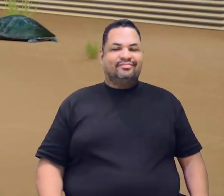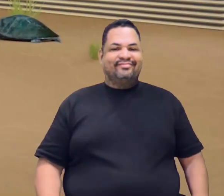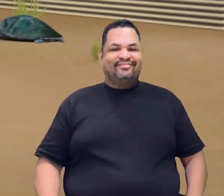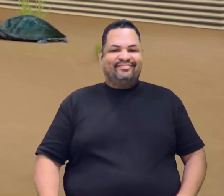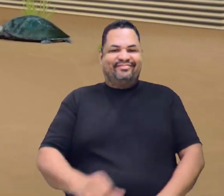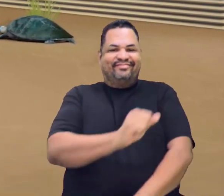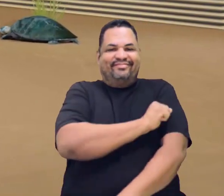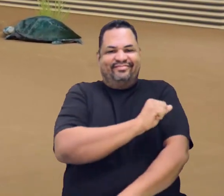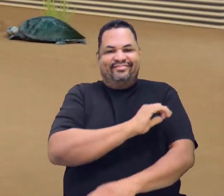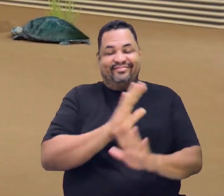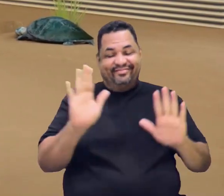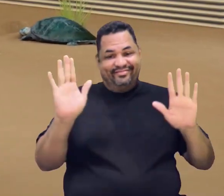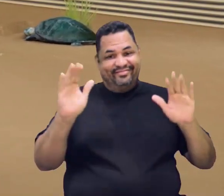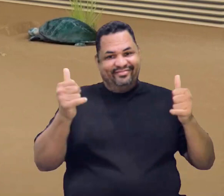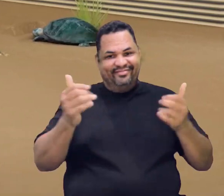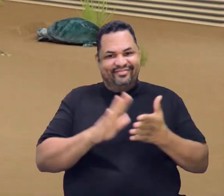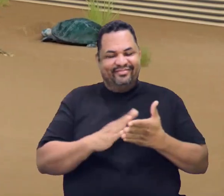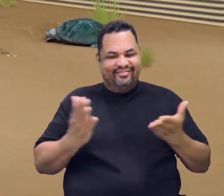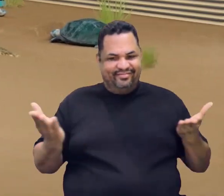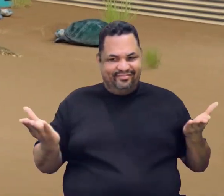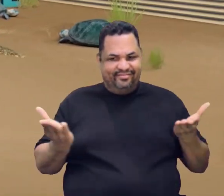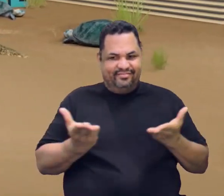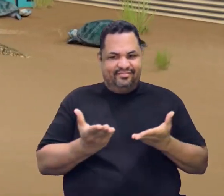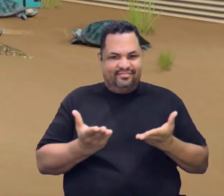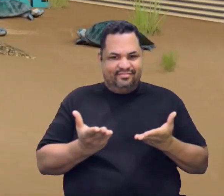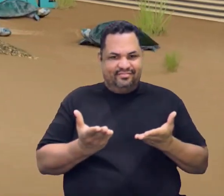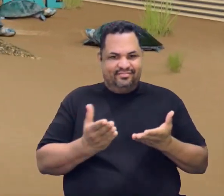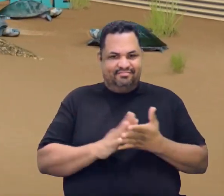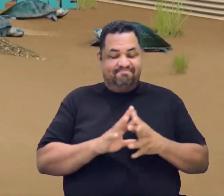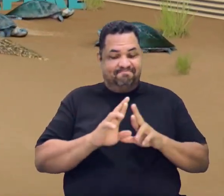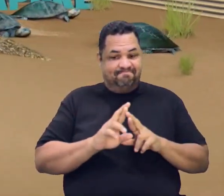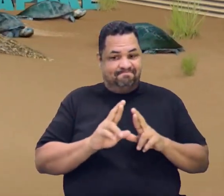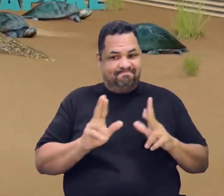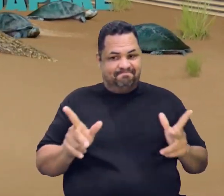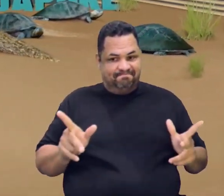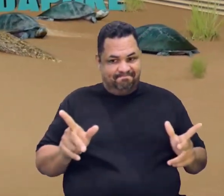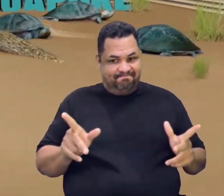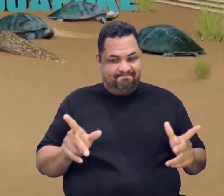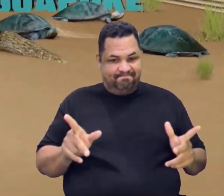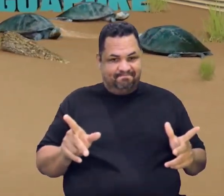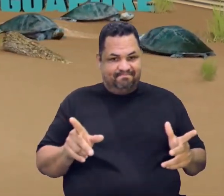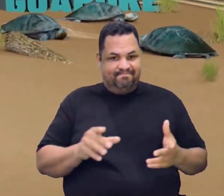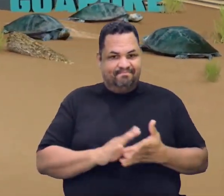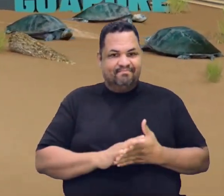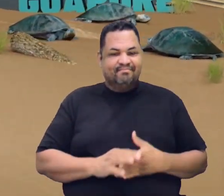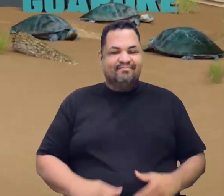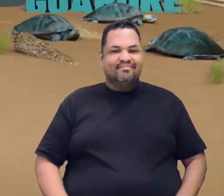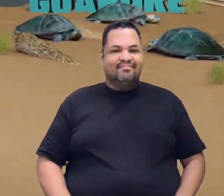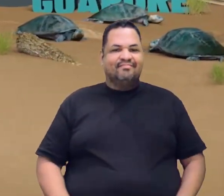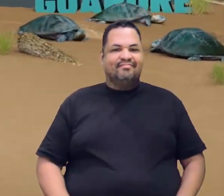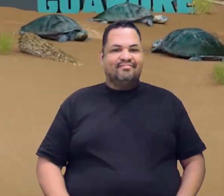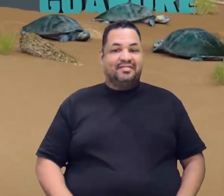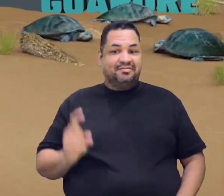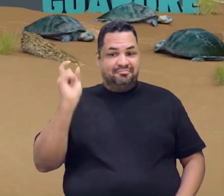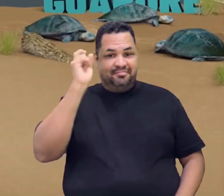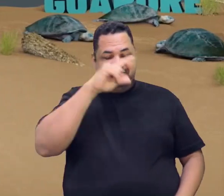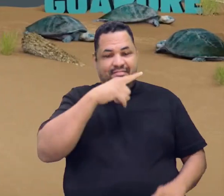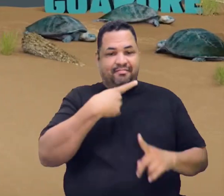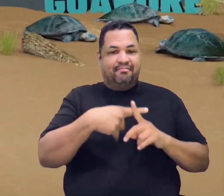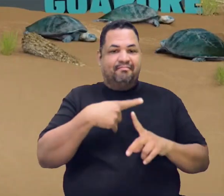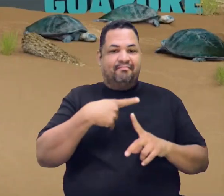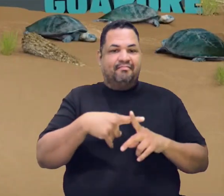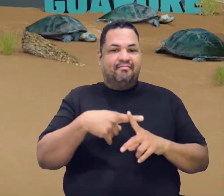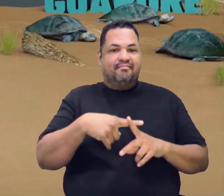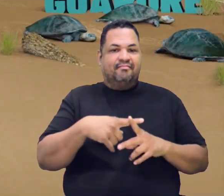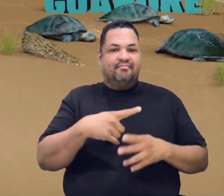Salve, salve, alunos! Hoje o bicho vai pegar. Não é o bicho não, é a cobra que vai fumar. Por